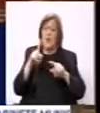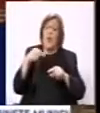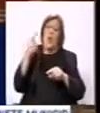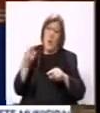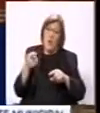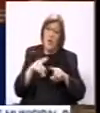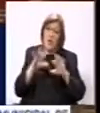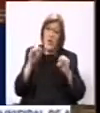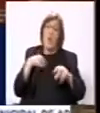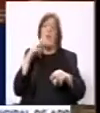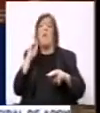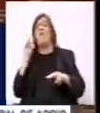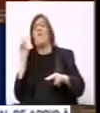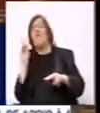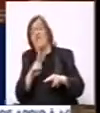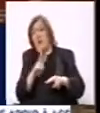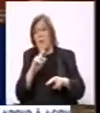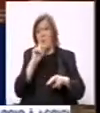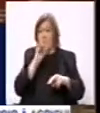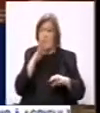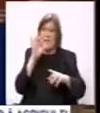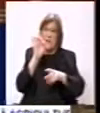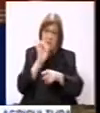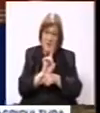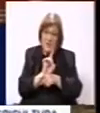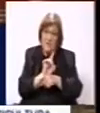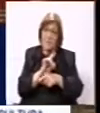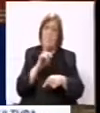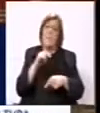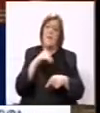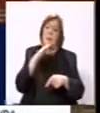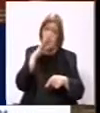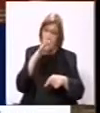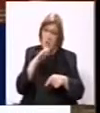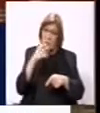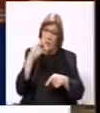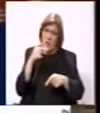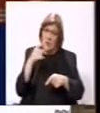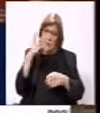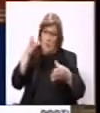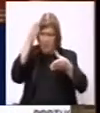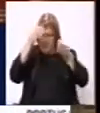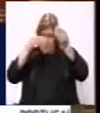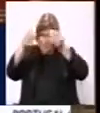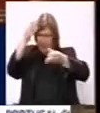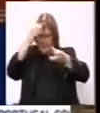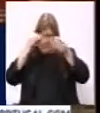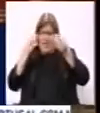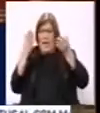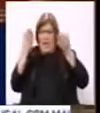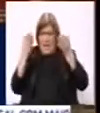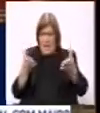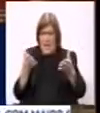sempre quando o espectador possa dizer isso é um ativo que tem sido uma grande aprendizagem para mim porque de fato